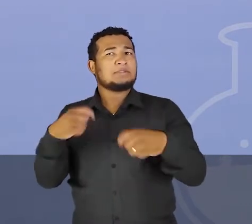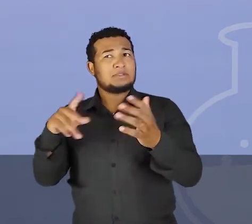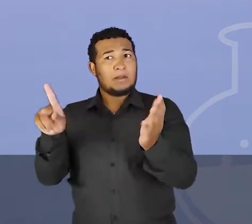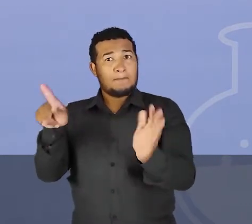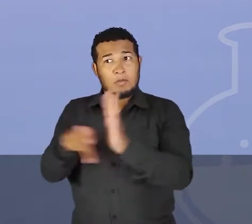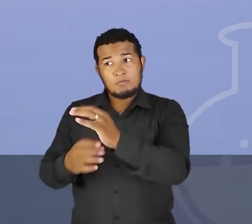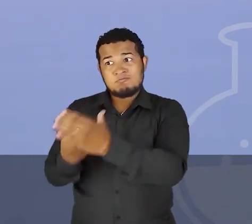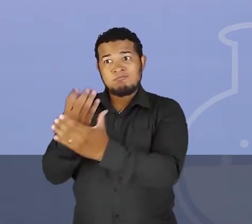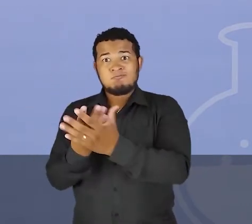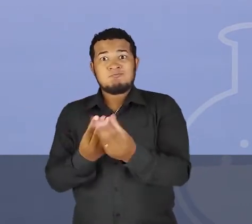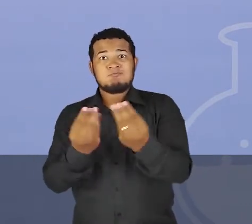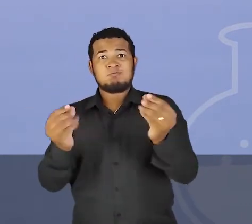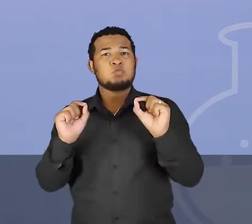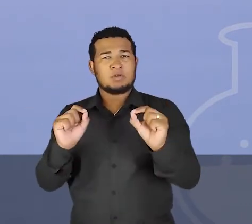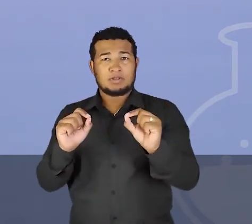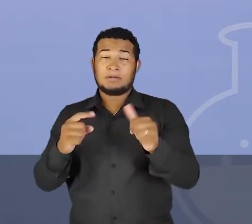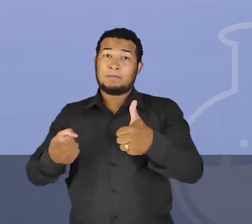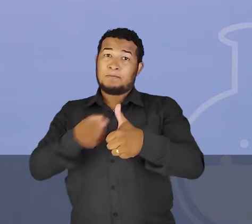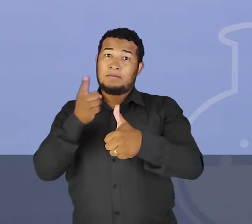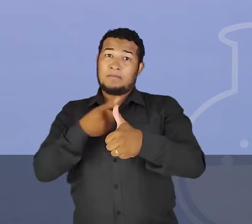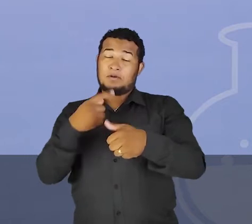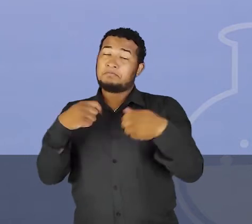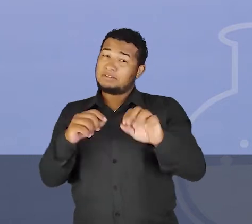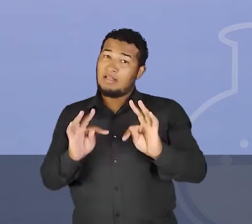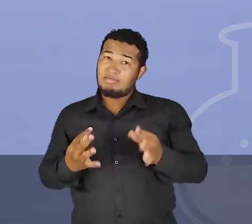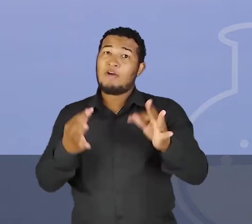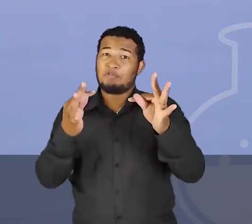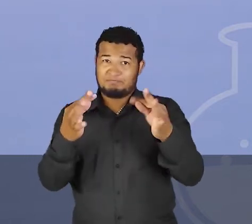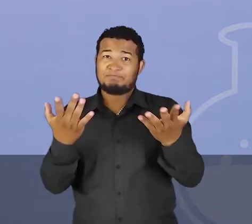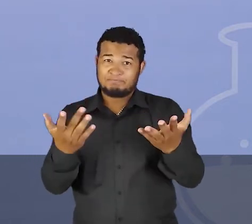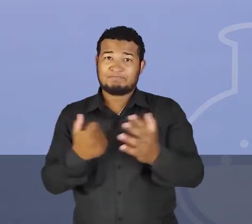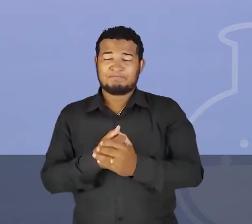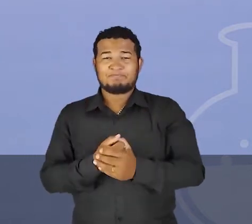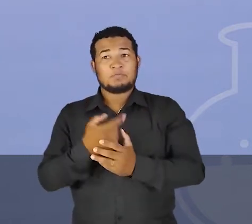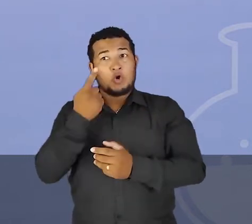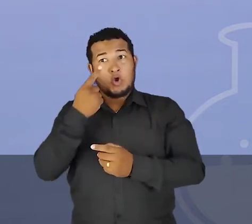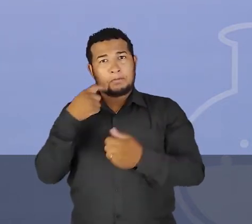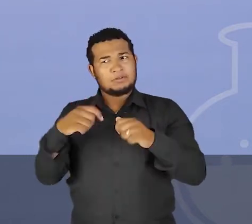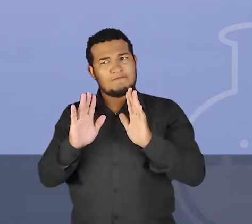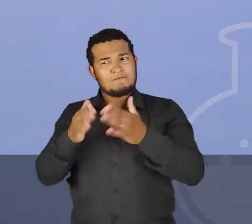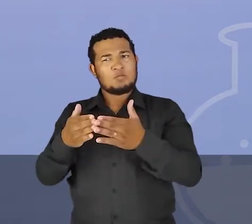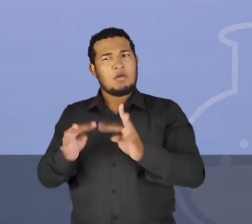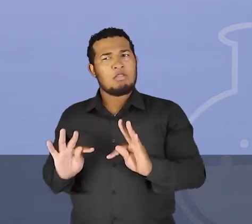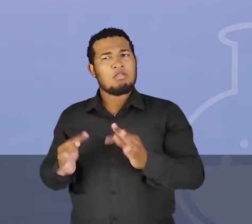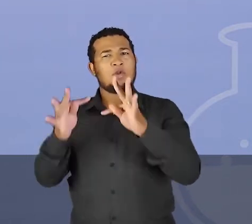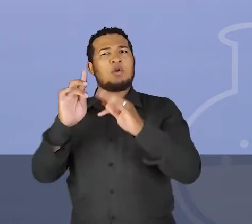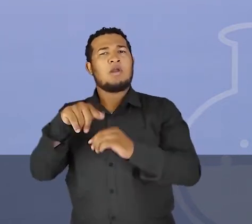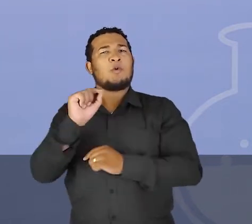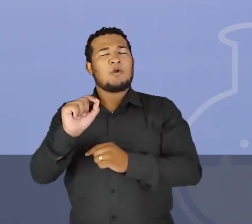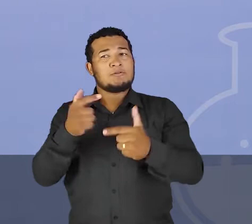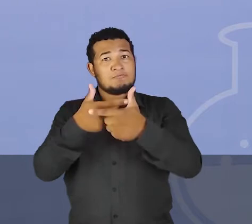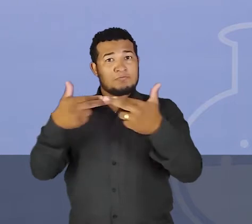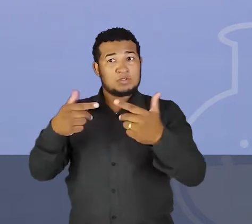grande escala? Primeiro, você precisa de tecnologia. Então, vamos voltar a esse ponto. Tecnologia é algo